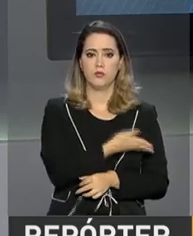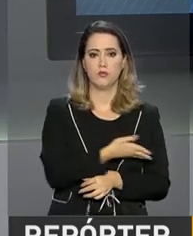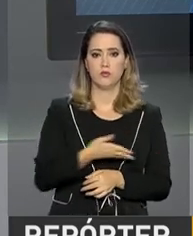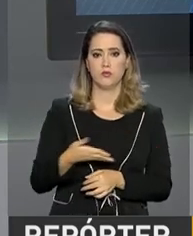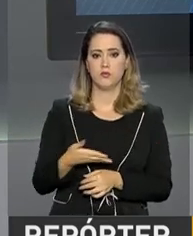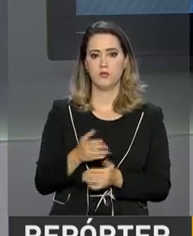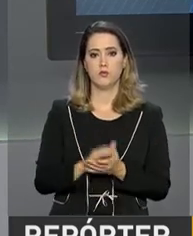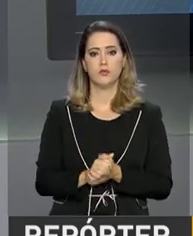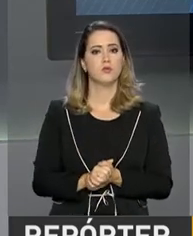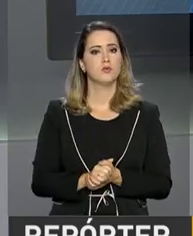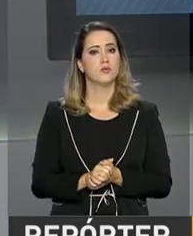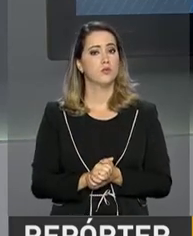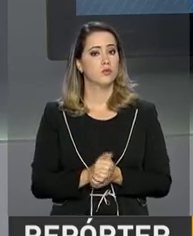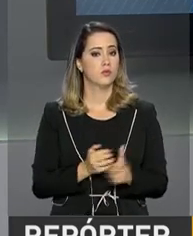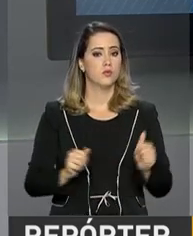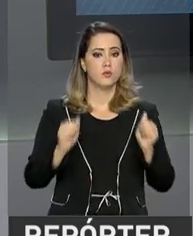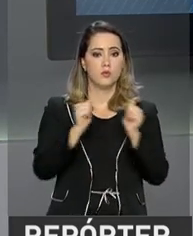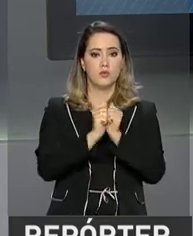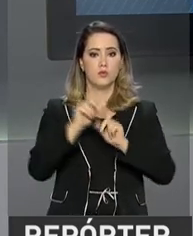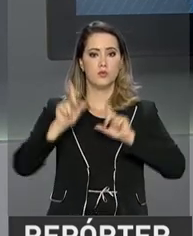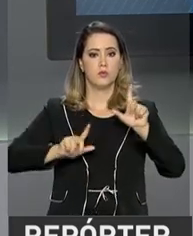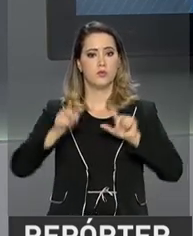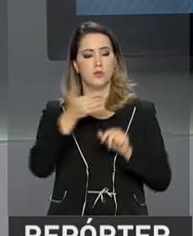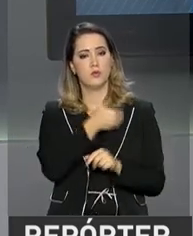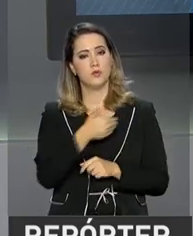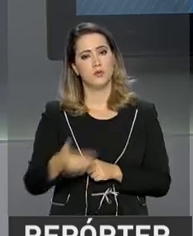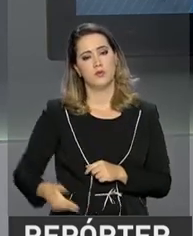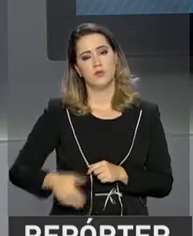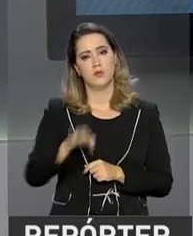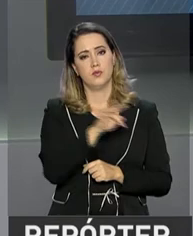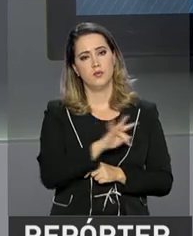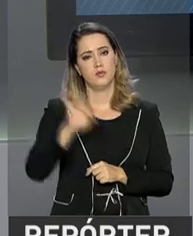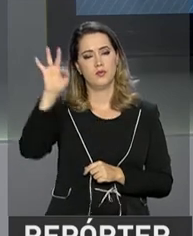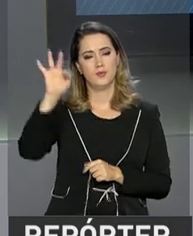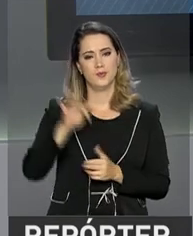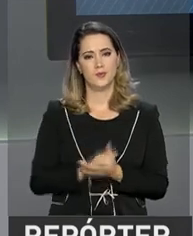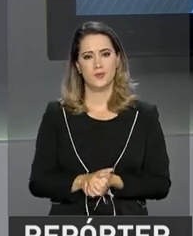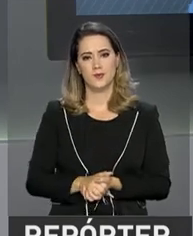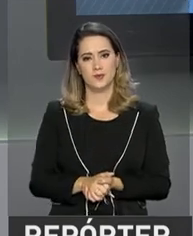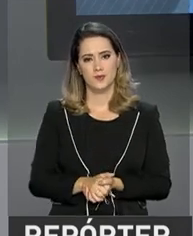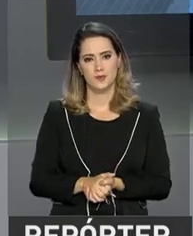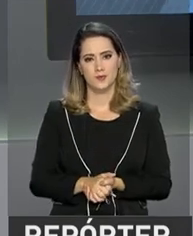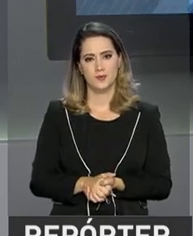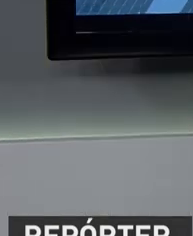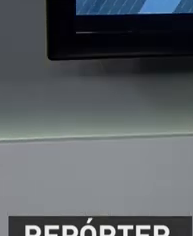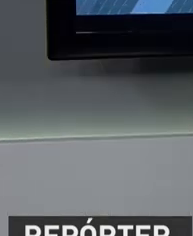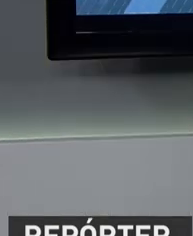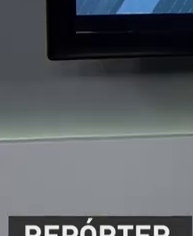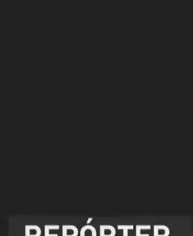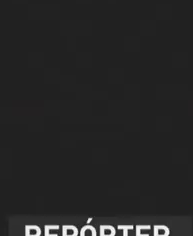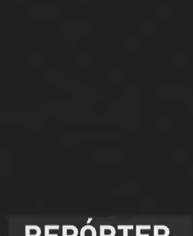página da nbr na internet continue aqui com a gente na nbr a tv do governo federal